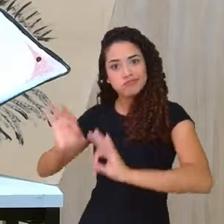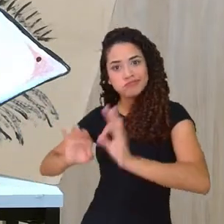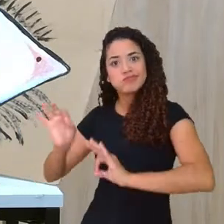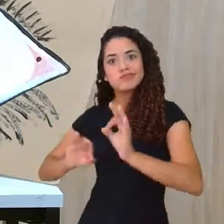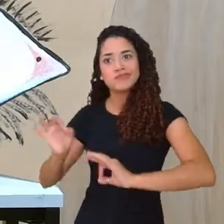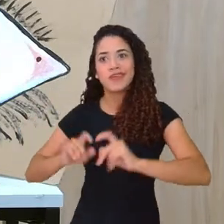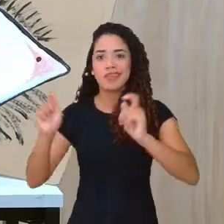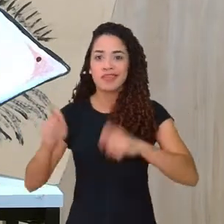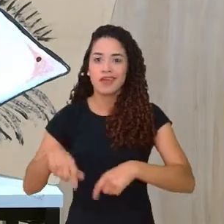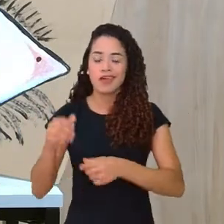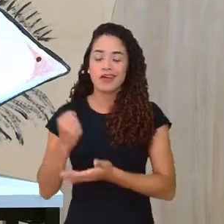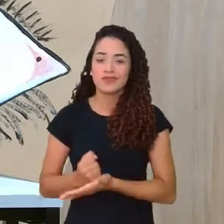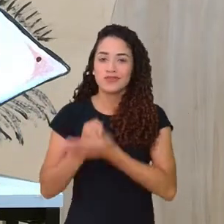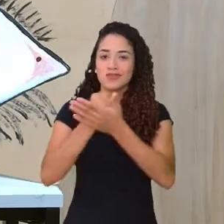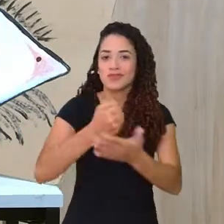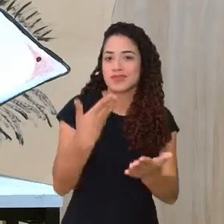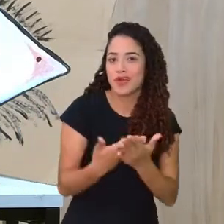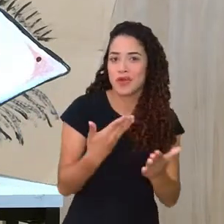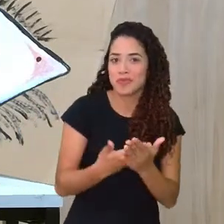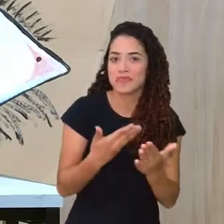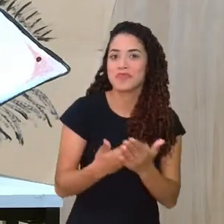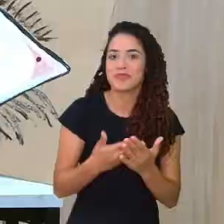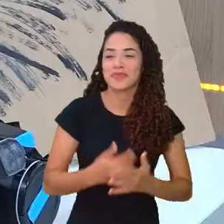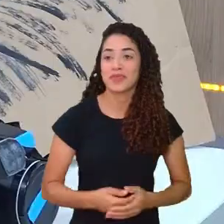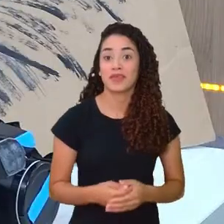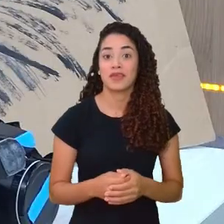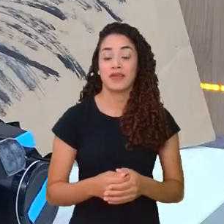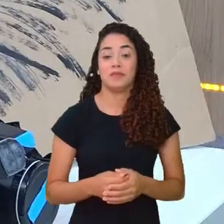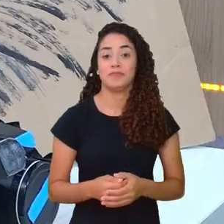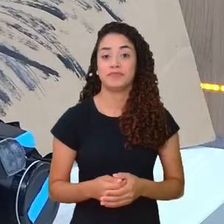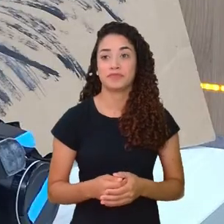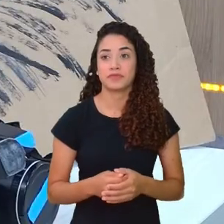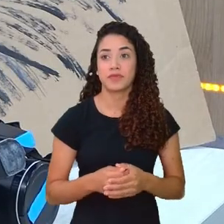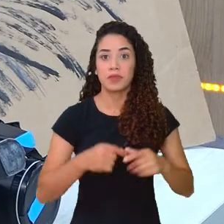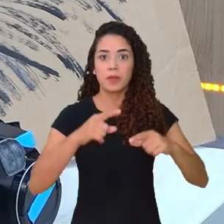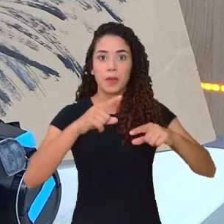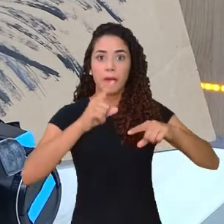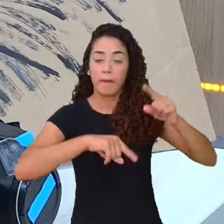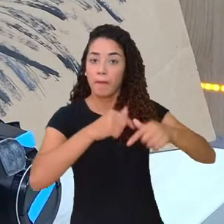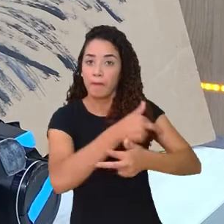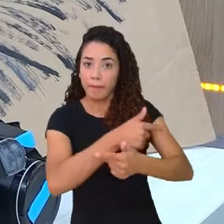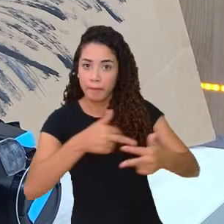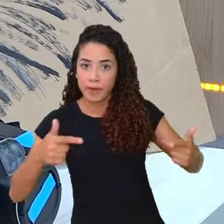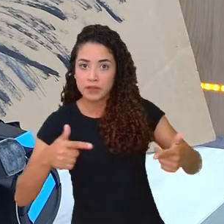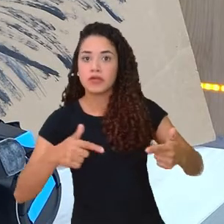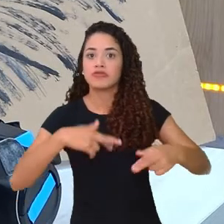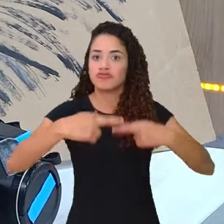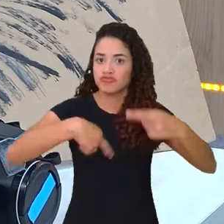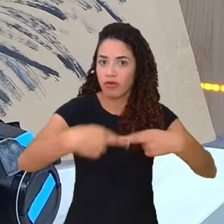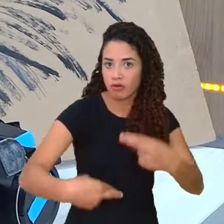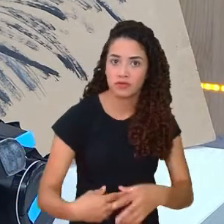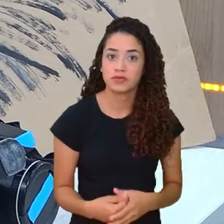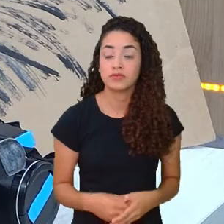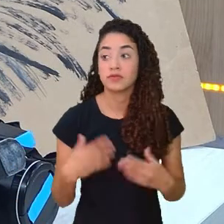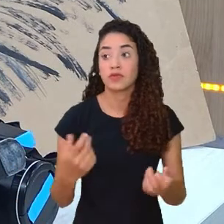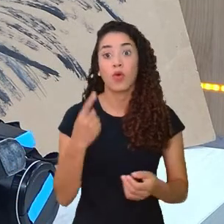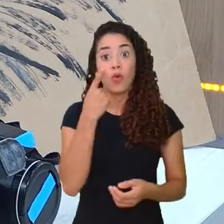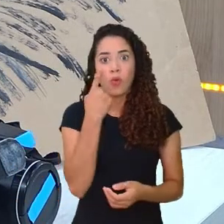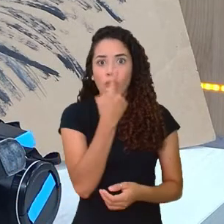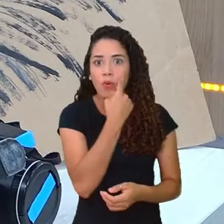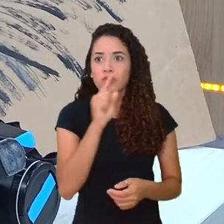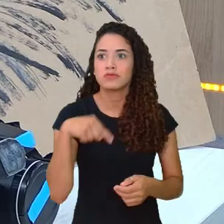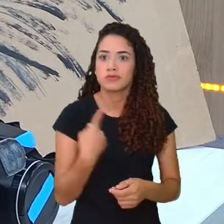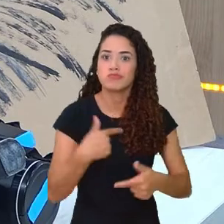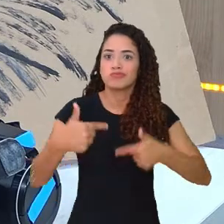nossa aula, feito com papelão, com material reaproveitado. Vejam que interessante. Né? Então, esse olho a gente vai trabalhar com